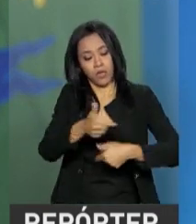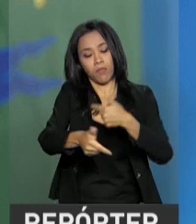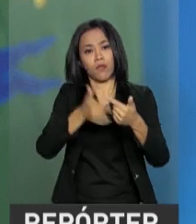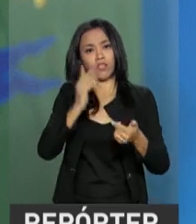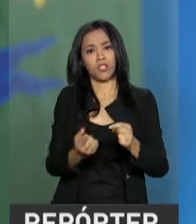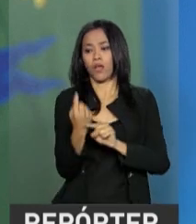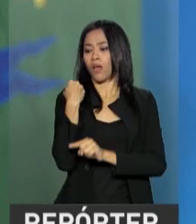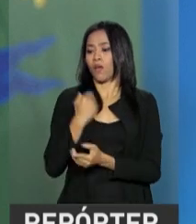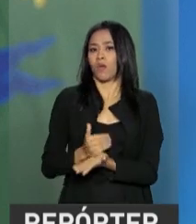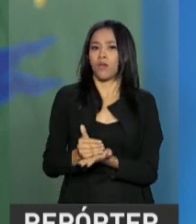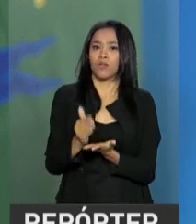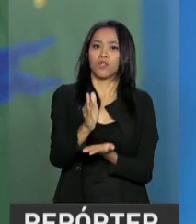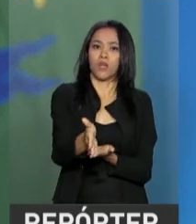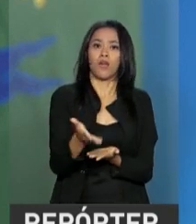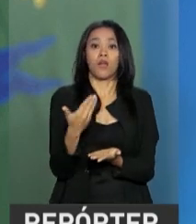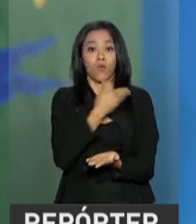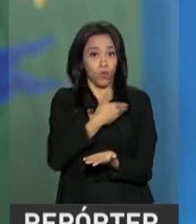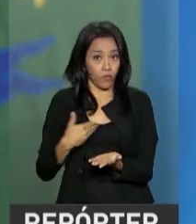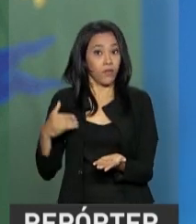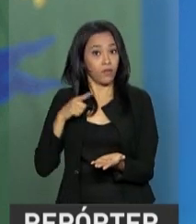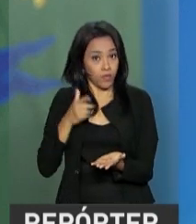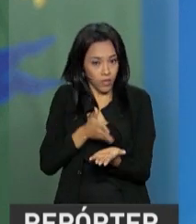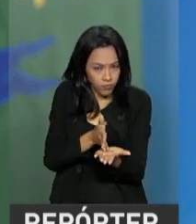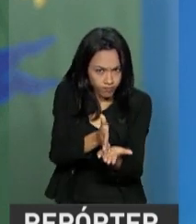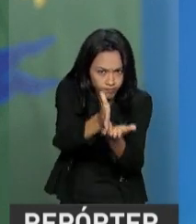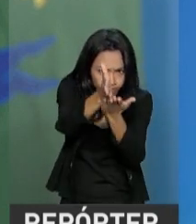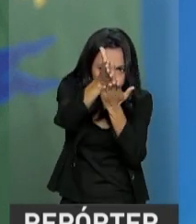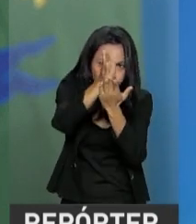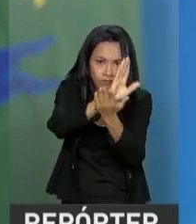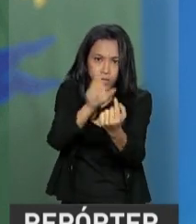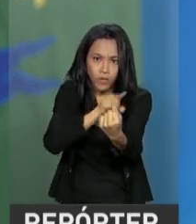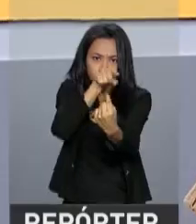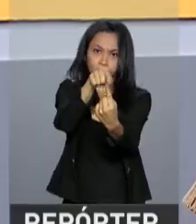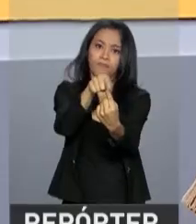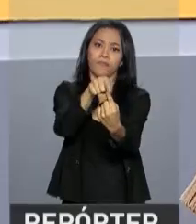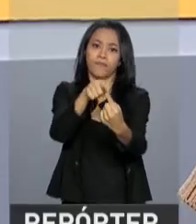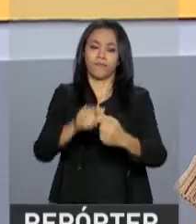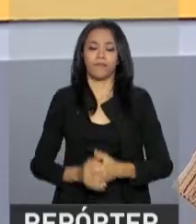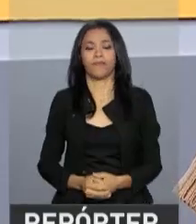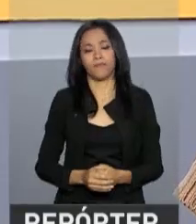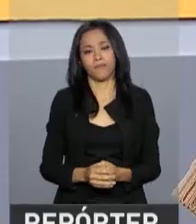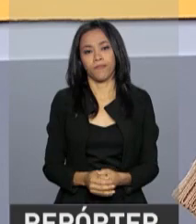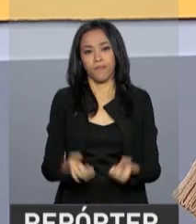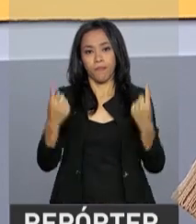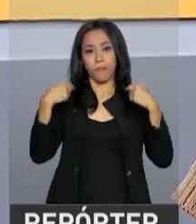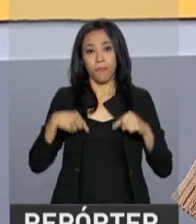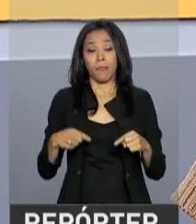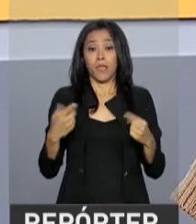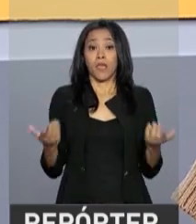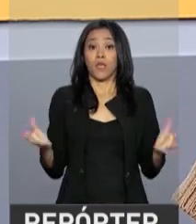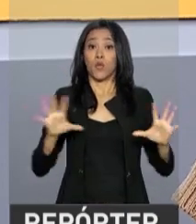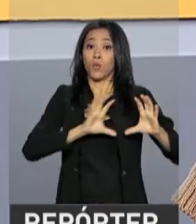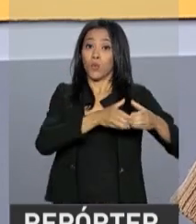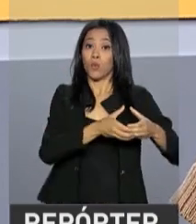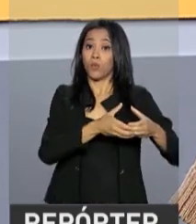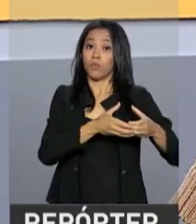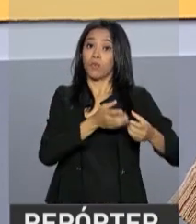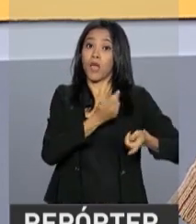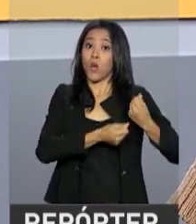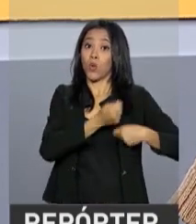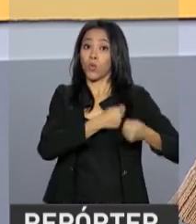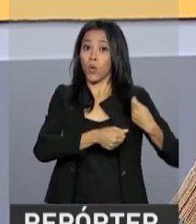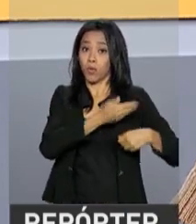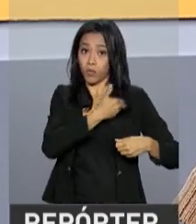começamos o governo tem rumo nosso país sem rumo ea equipe econômica do governo também